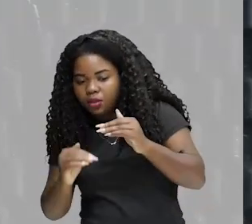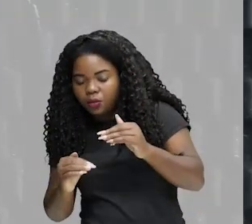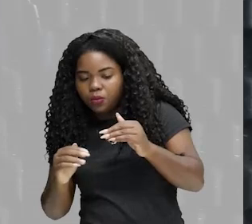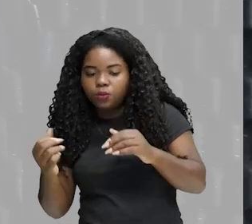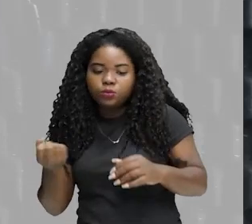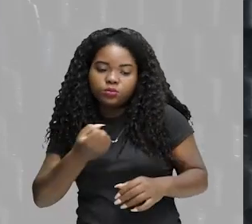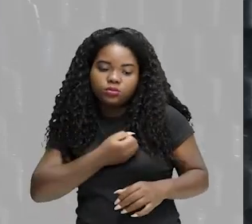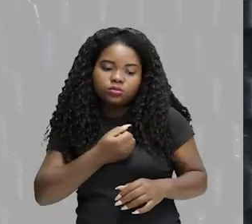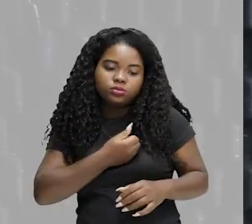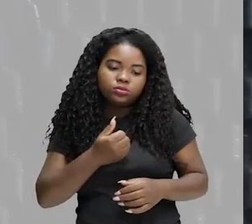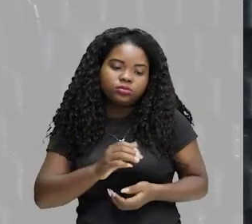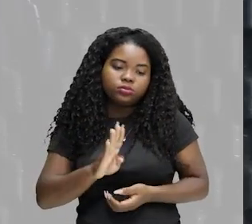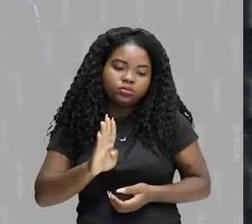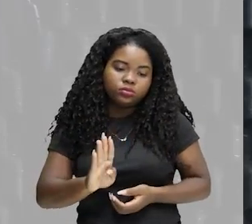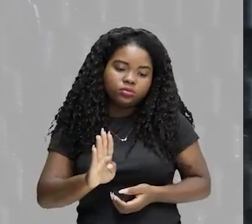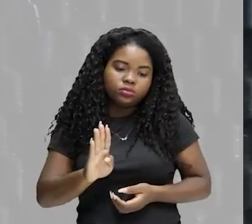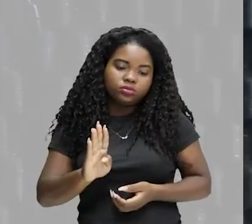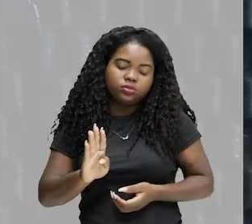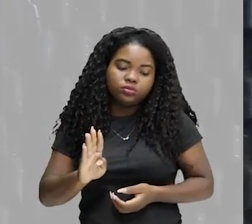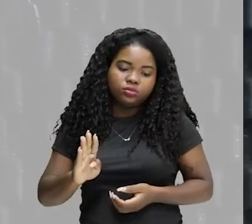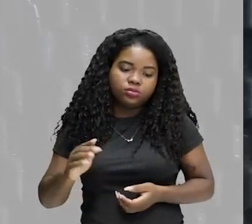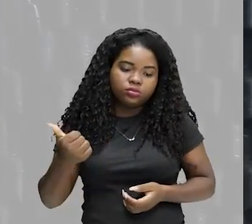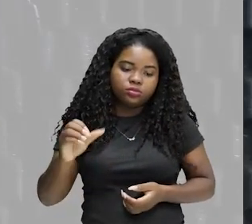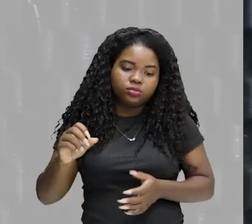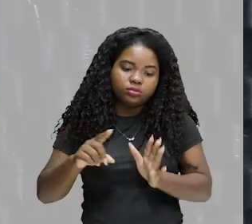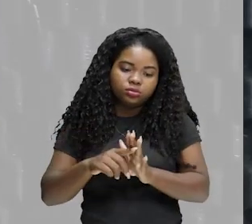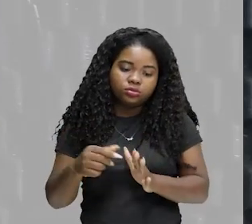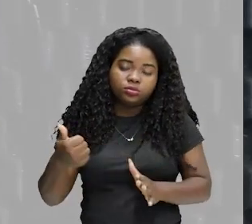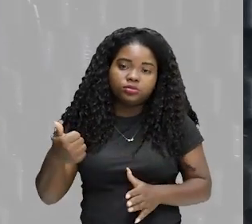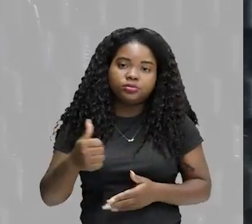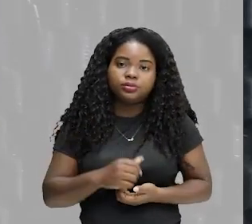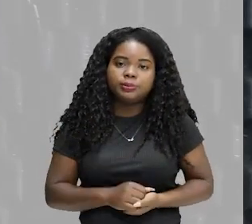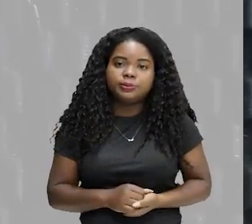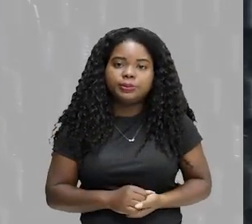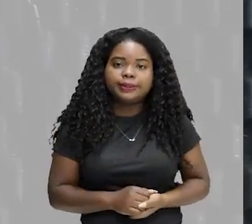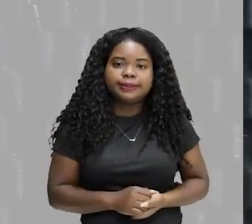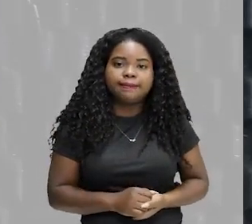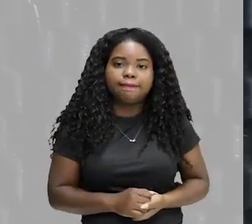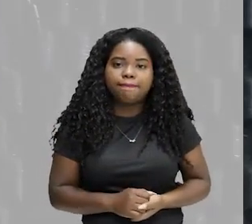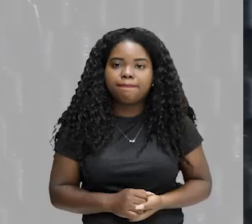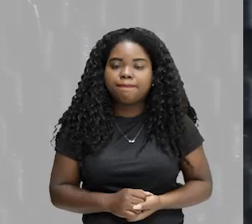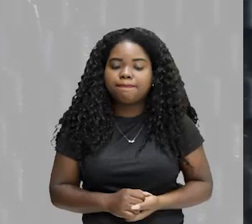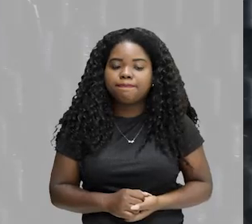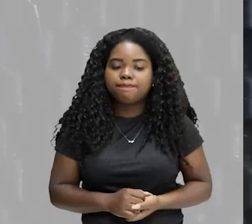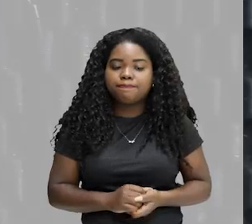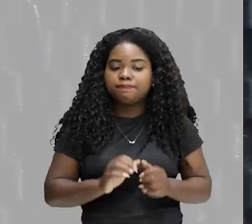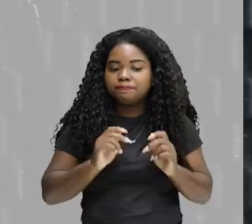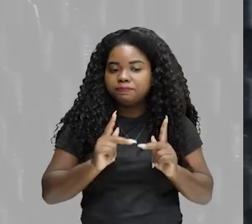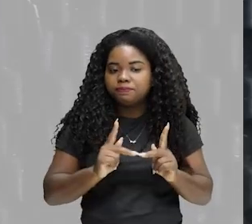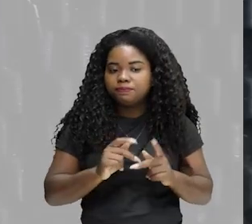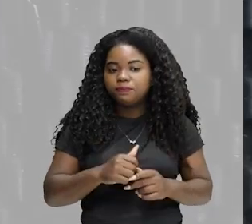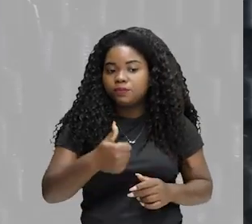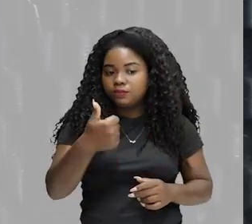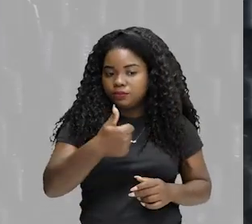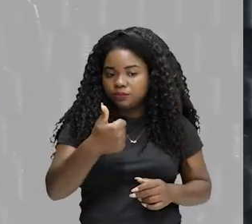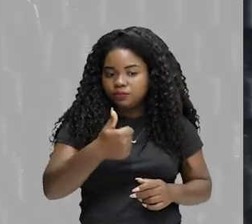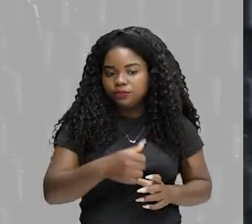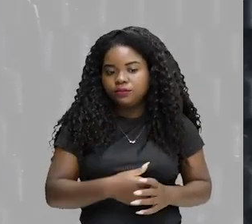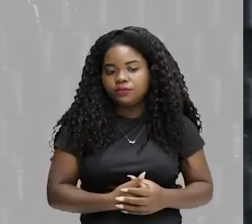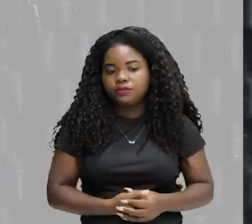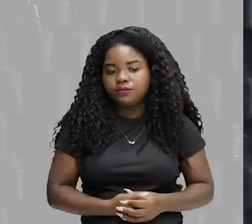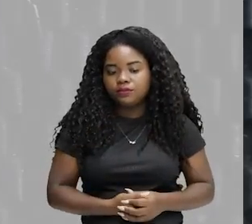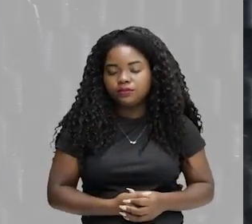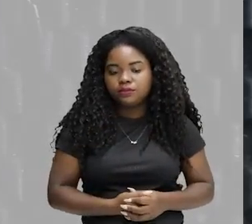corresponde a B maior ou igual a 10 elevado a menos 1. Guarda isso, tá? Isso aqui